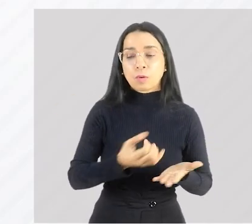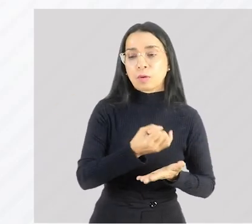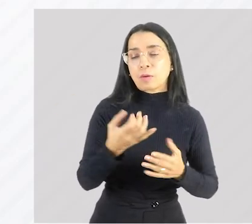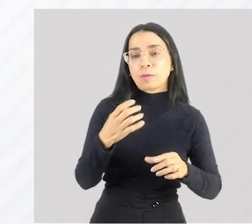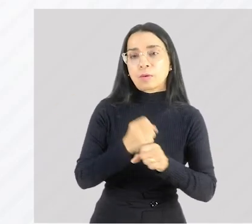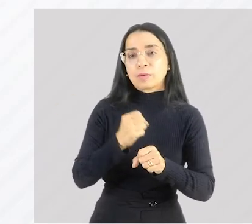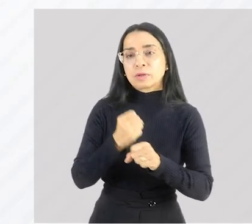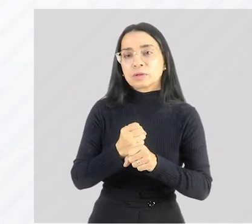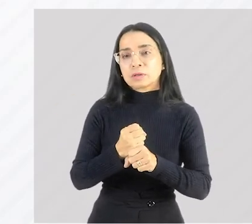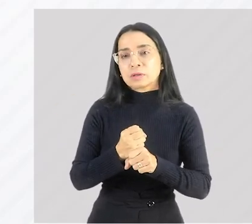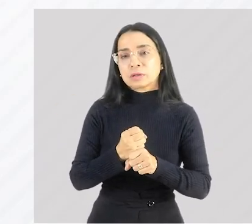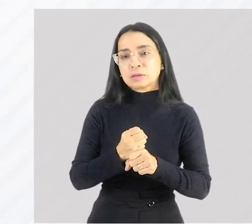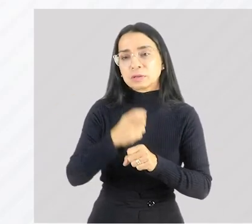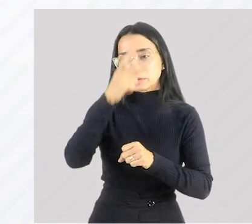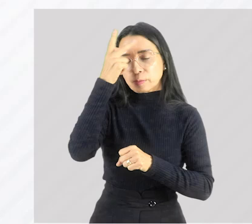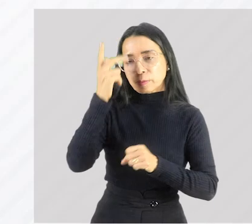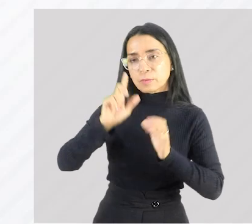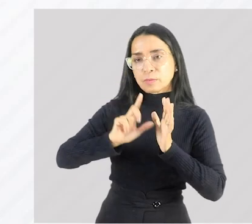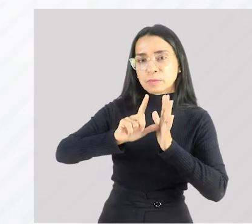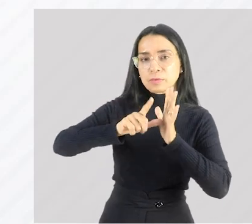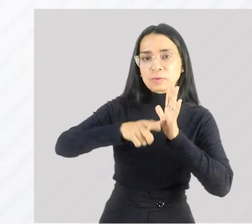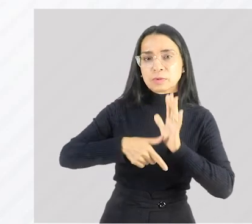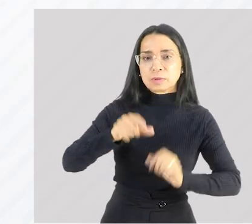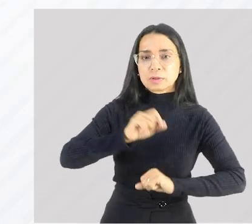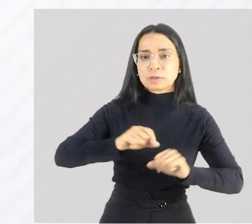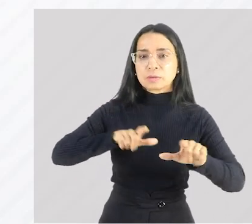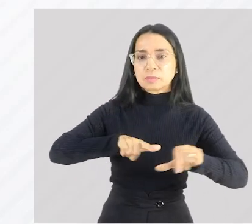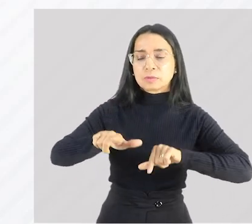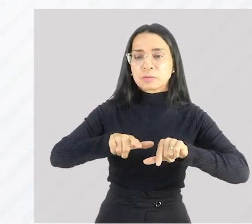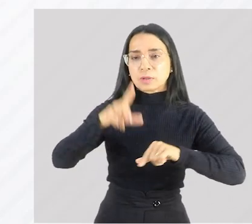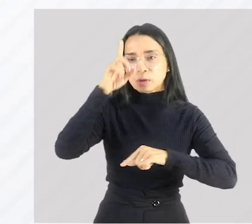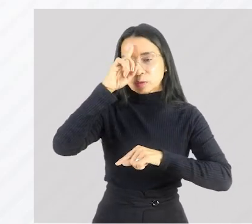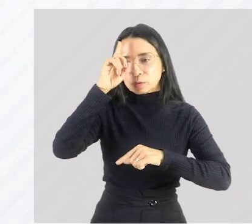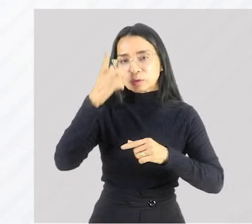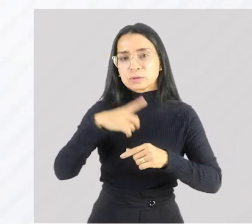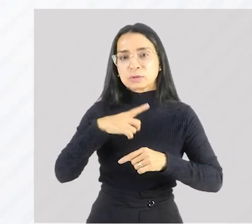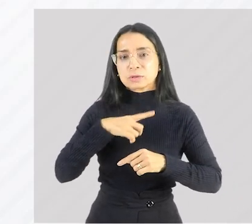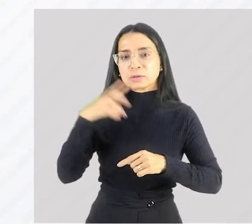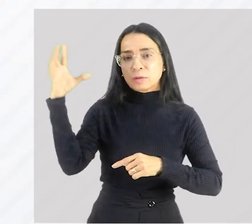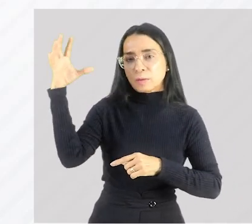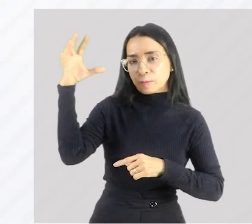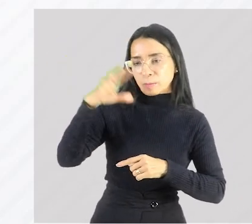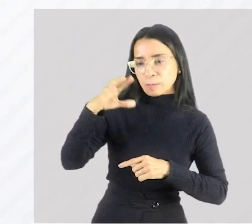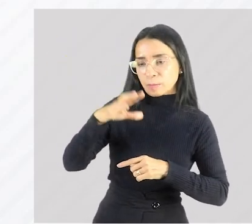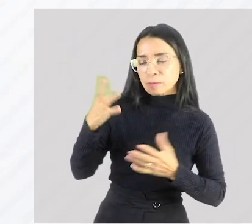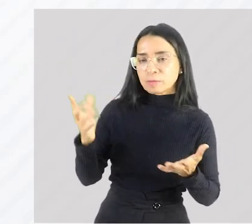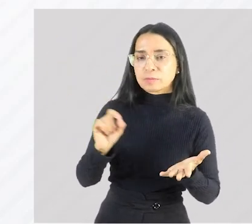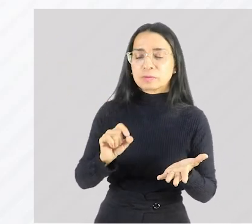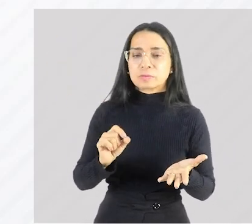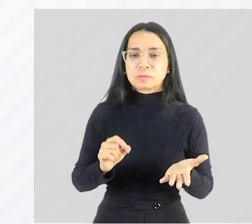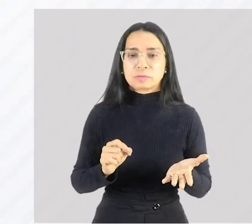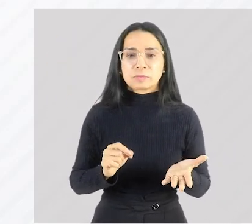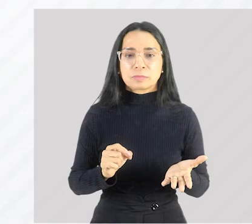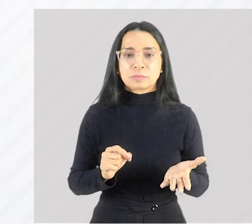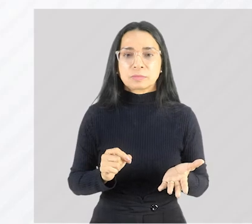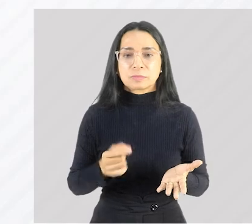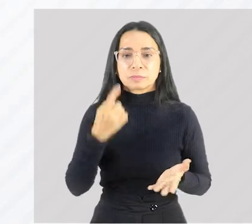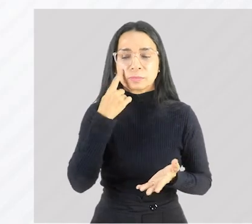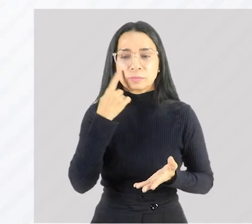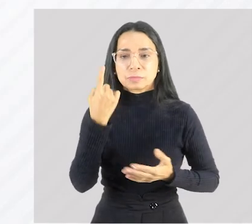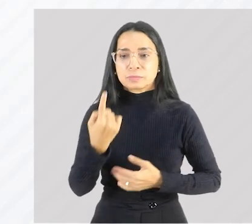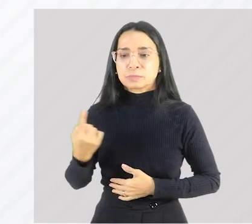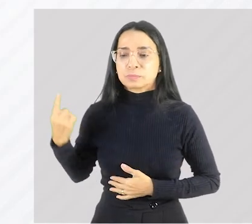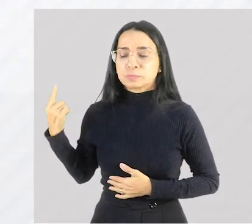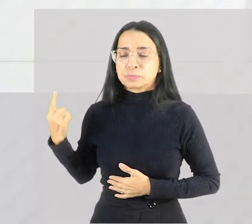para Qual foi dada a estimativa de chuva certo então vamos lá deixa eu criar aqui um espaço aqui pra gente responder